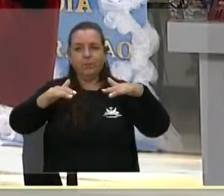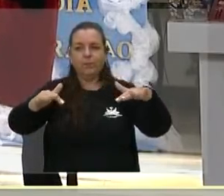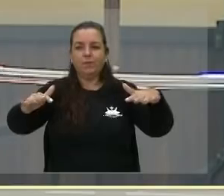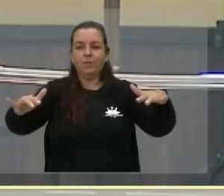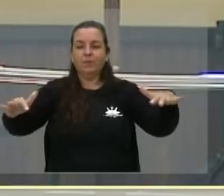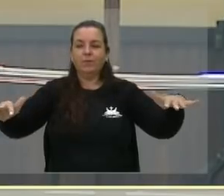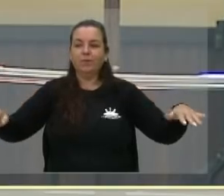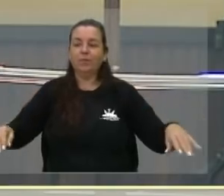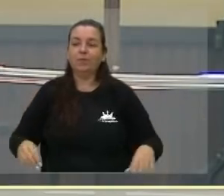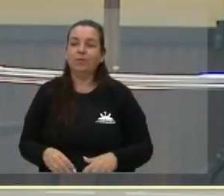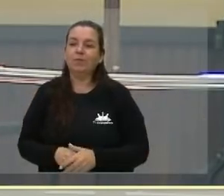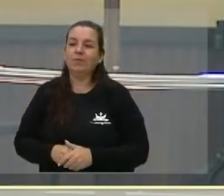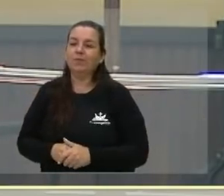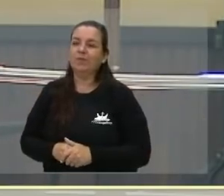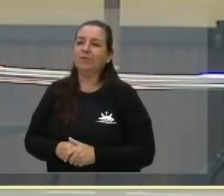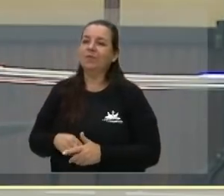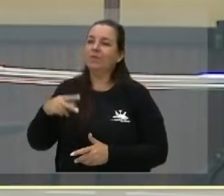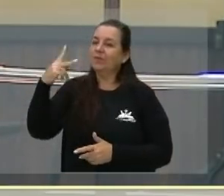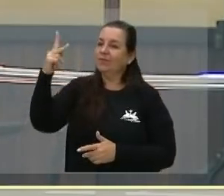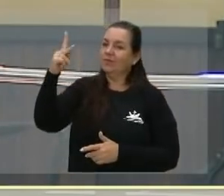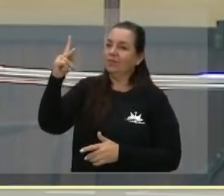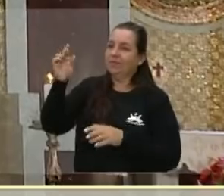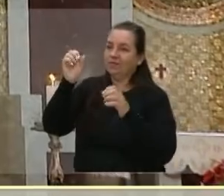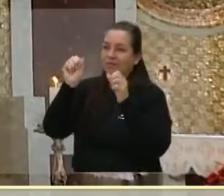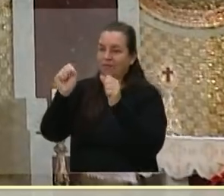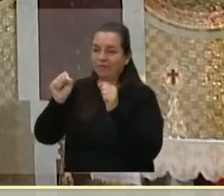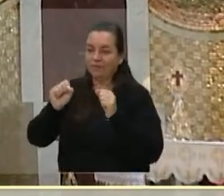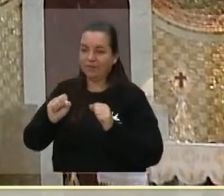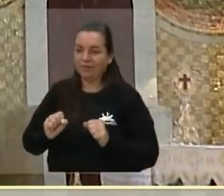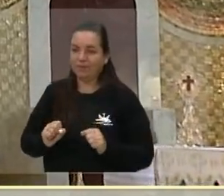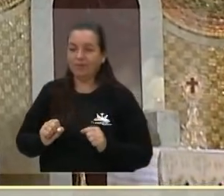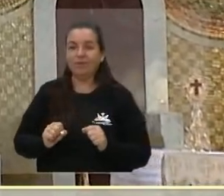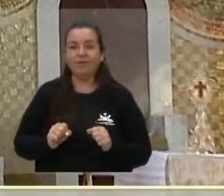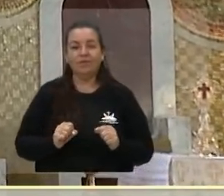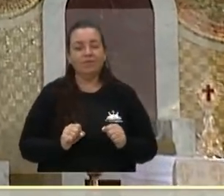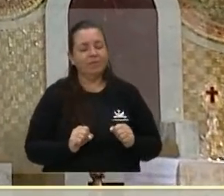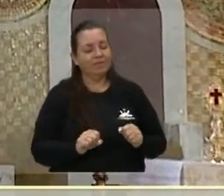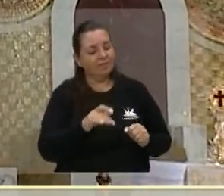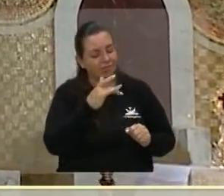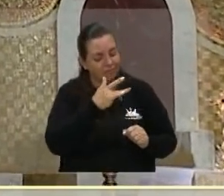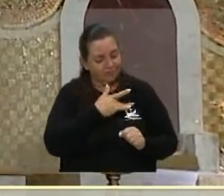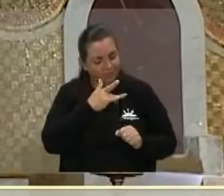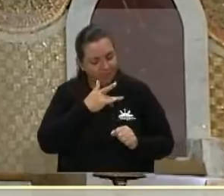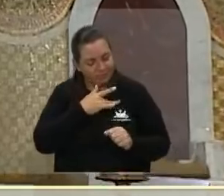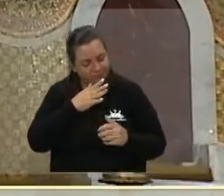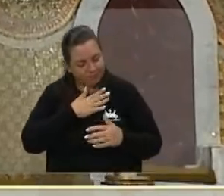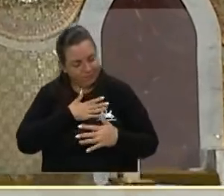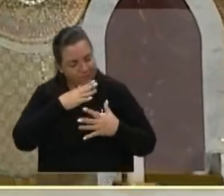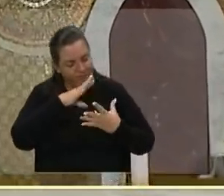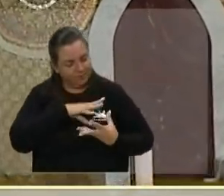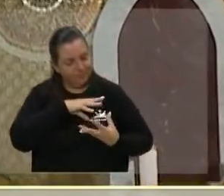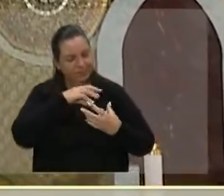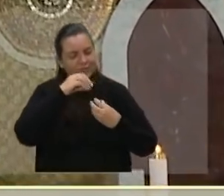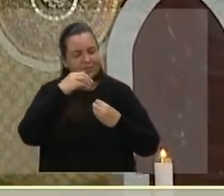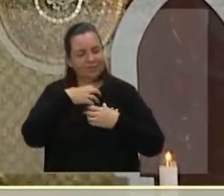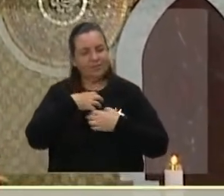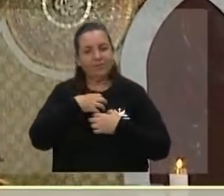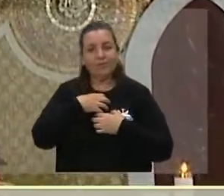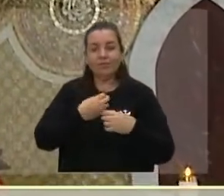santo com seu modelo com teu poder tocar meu povo